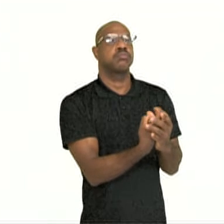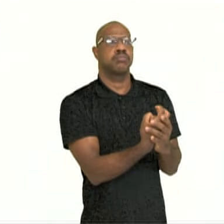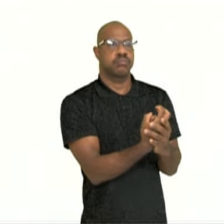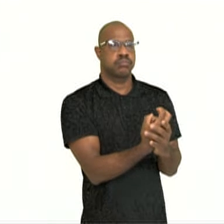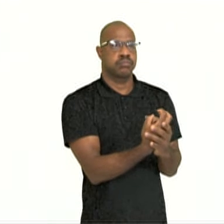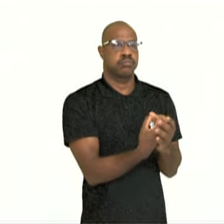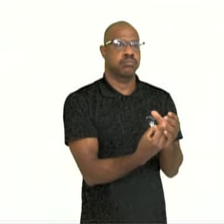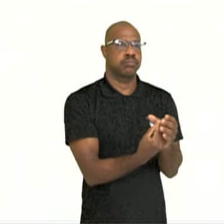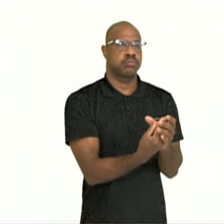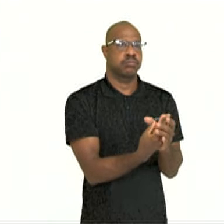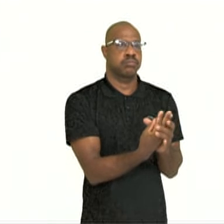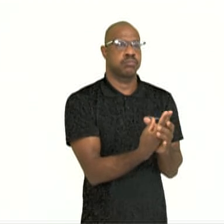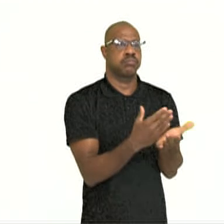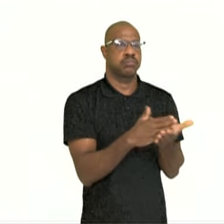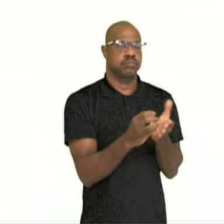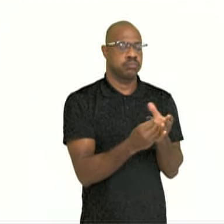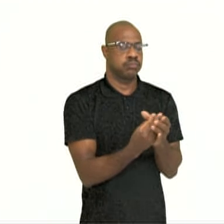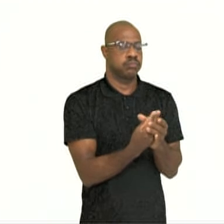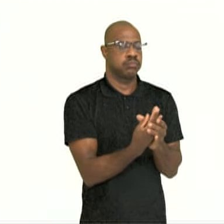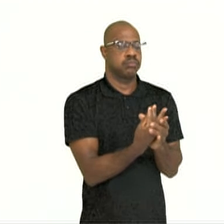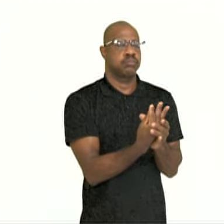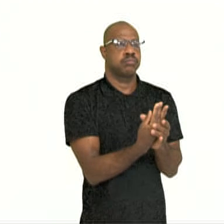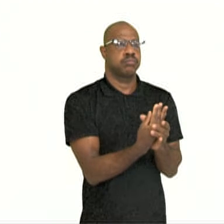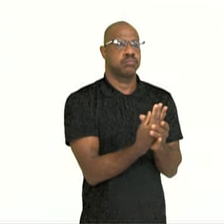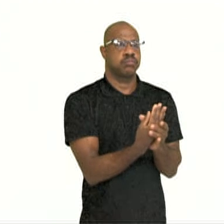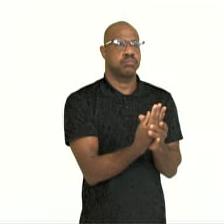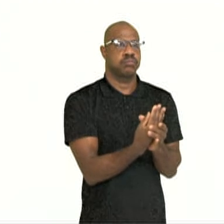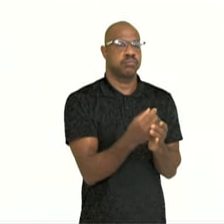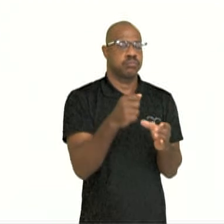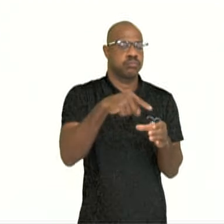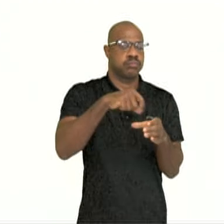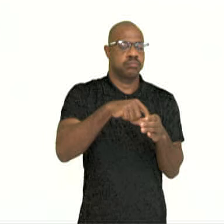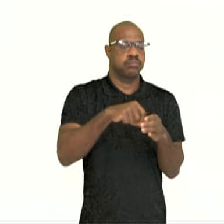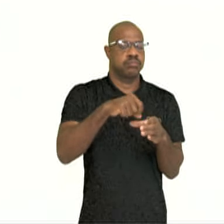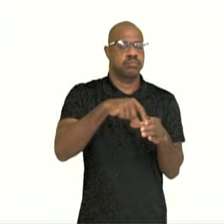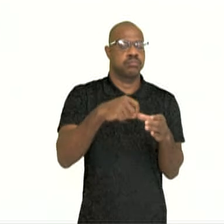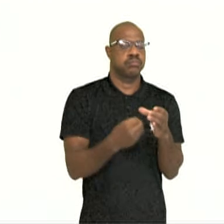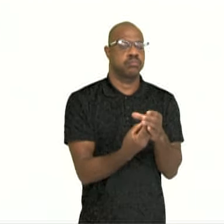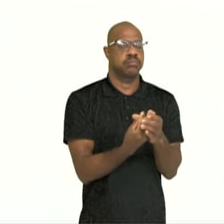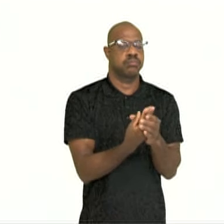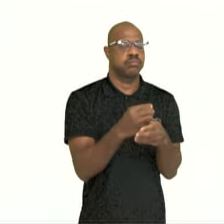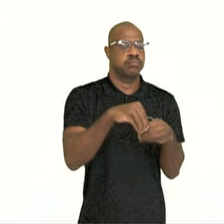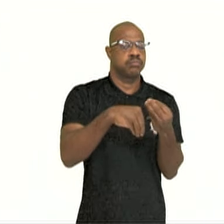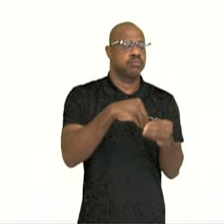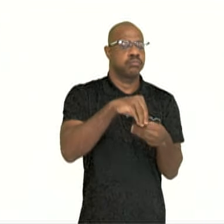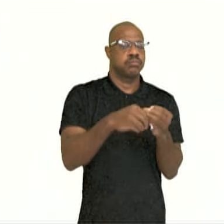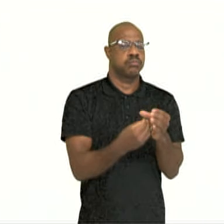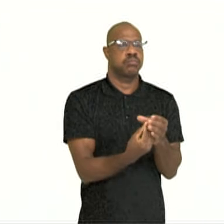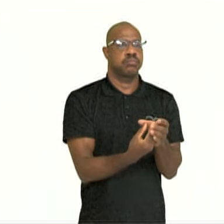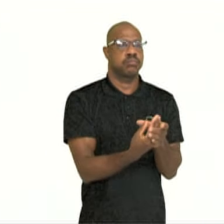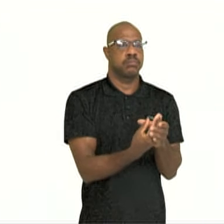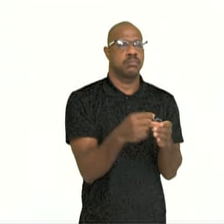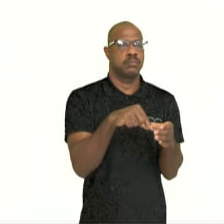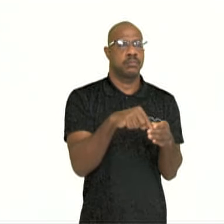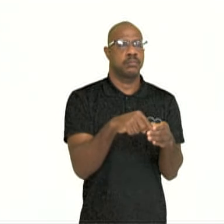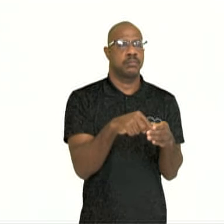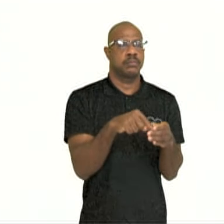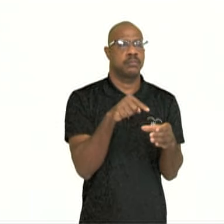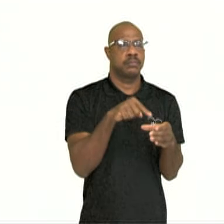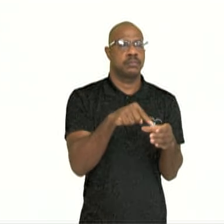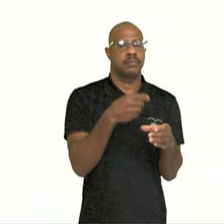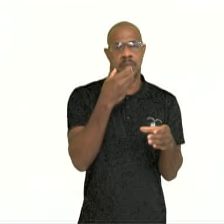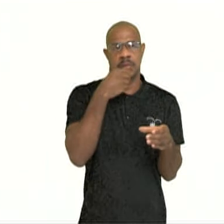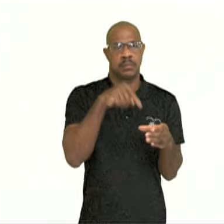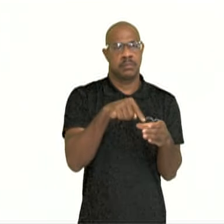e ao envoltório da semente. Então aqui está formando a sementinha, certo? Em desenvolvimento após a fecundação. Esse